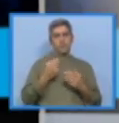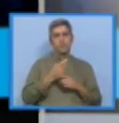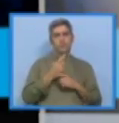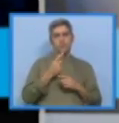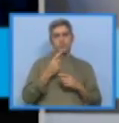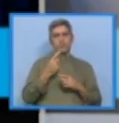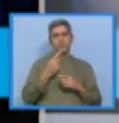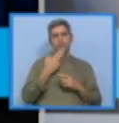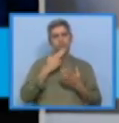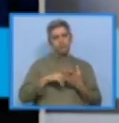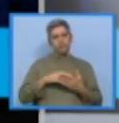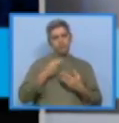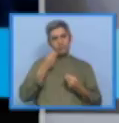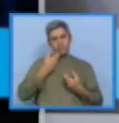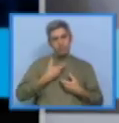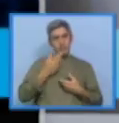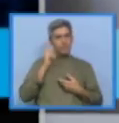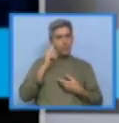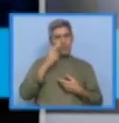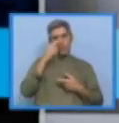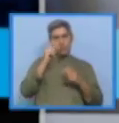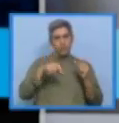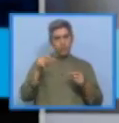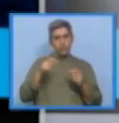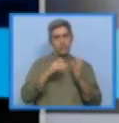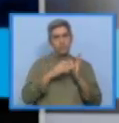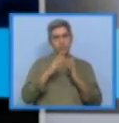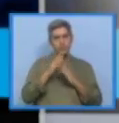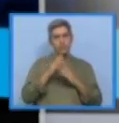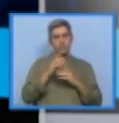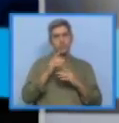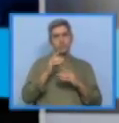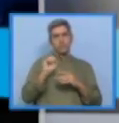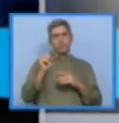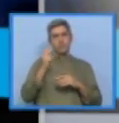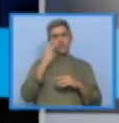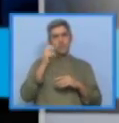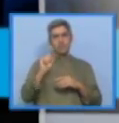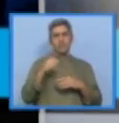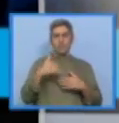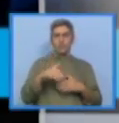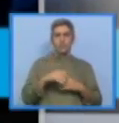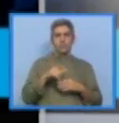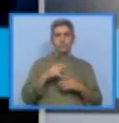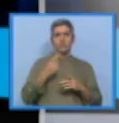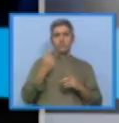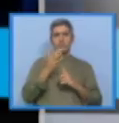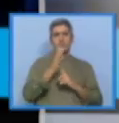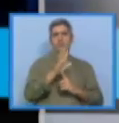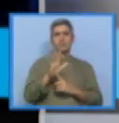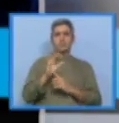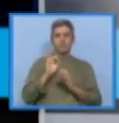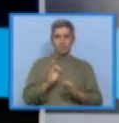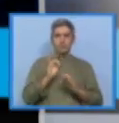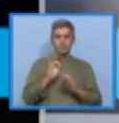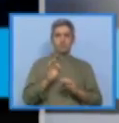grande autenticidade, os valores humanos e, no fundo, cristãos, que norteiam a vida dele. E, nesse sentido, ele é um exemplo. É